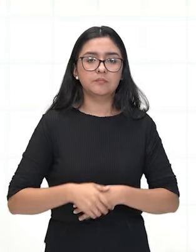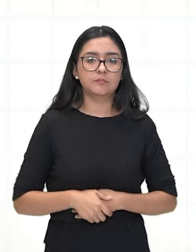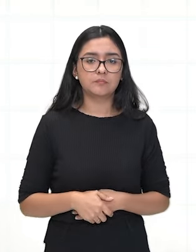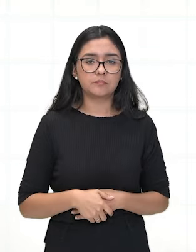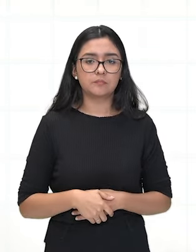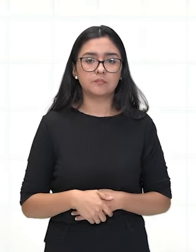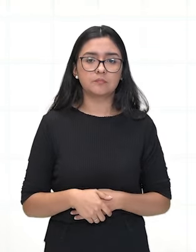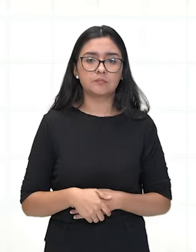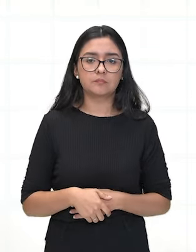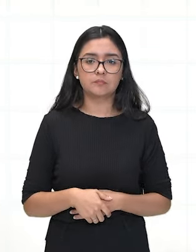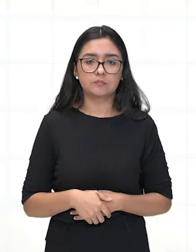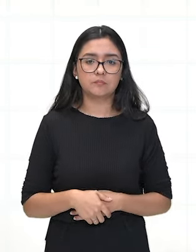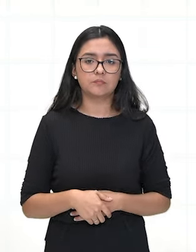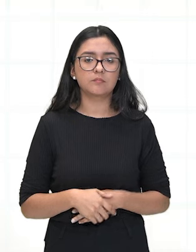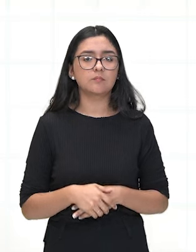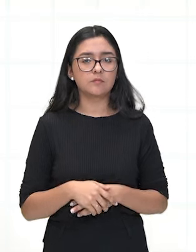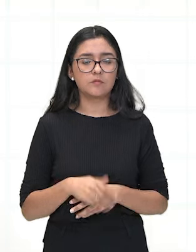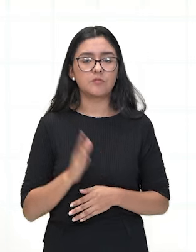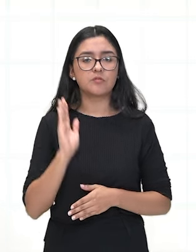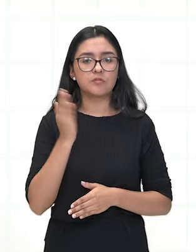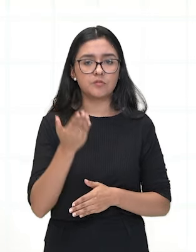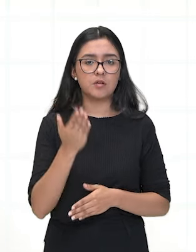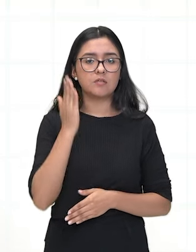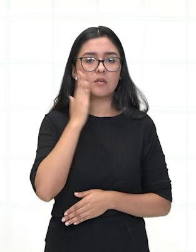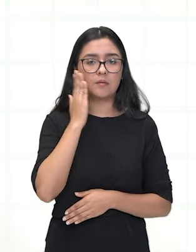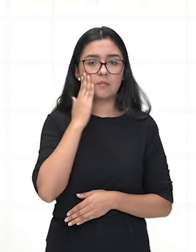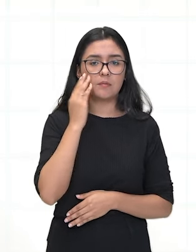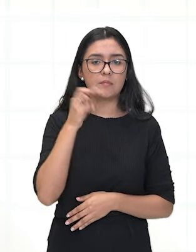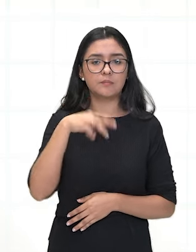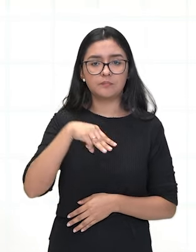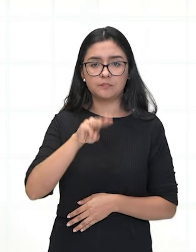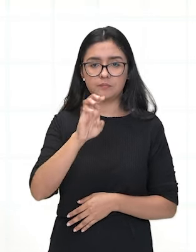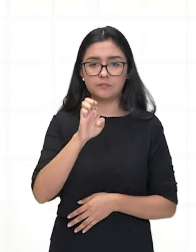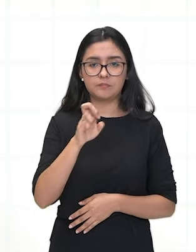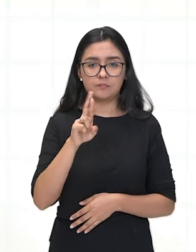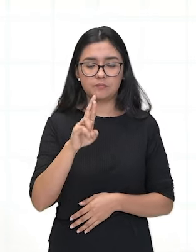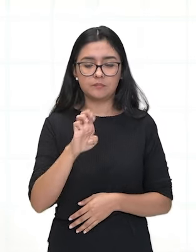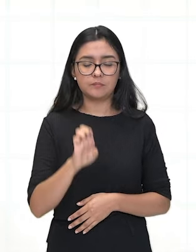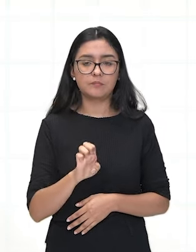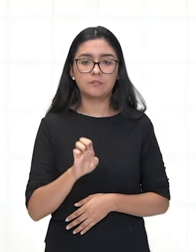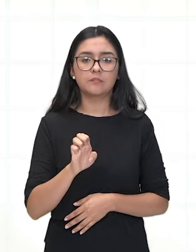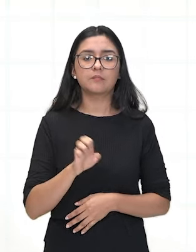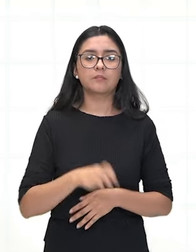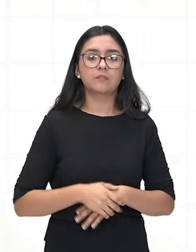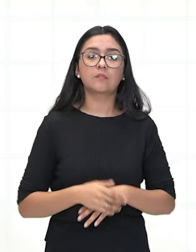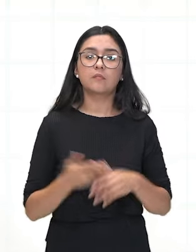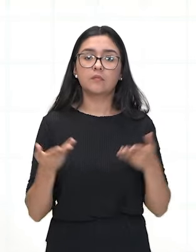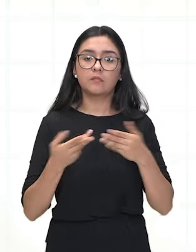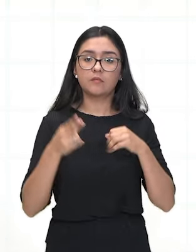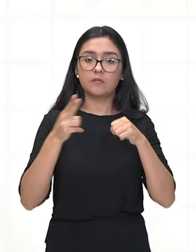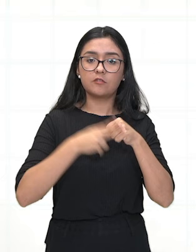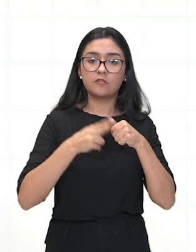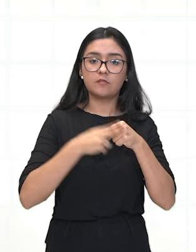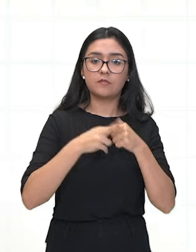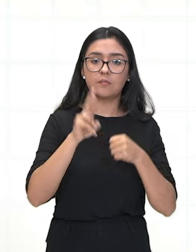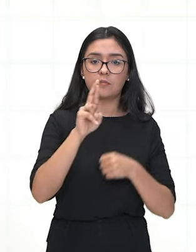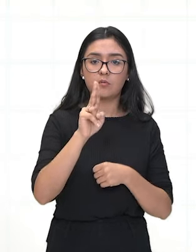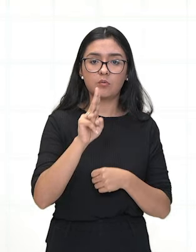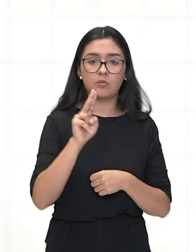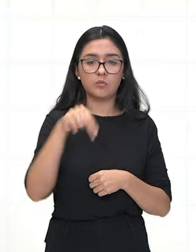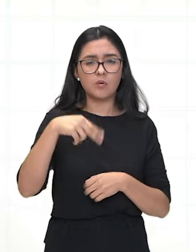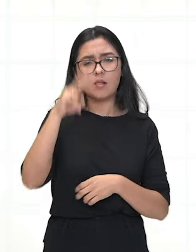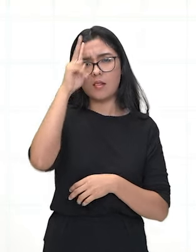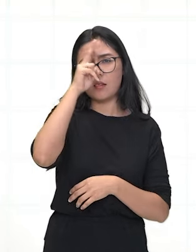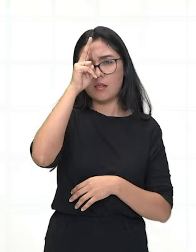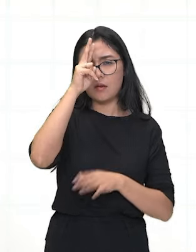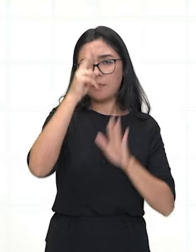gente já viu que é were né no plural agora o verbo Run ele se encaixa naquela regra do